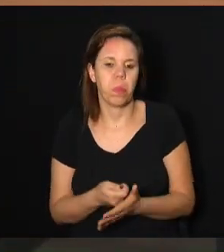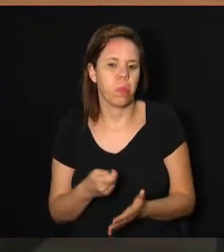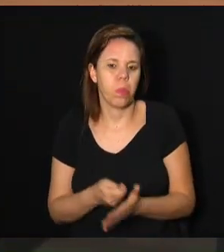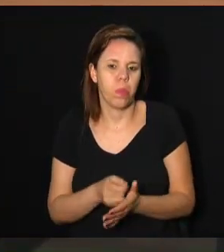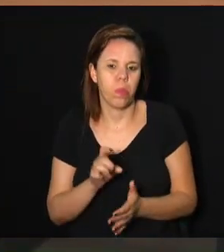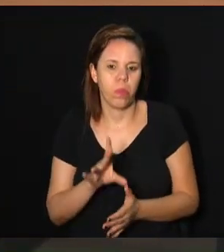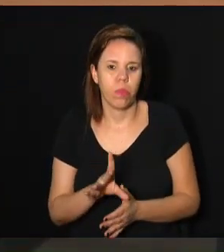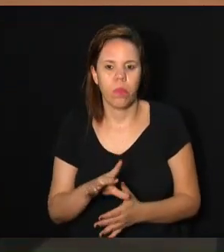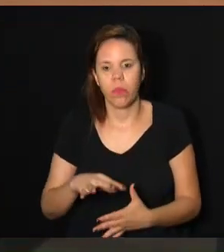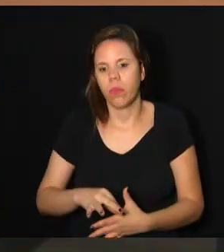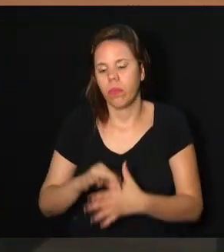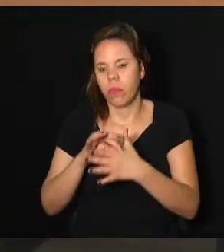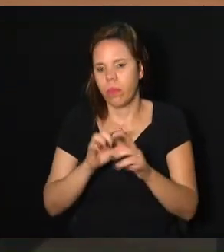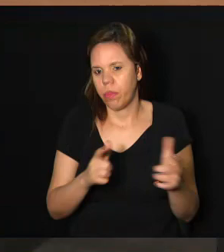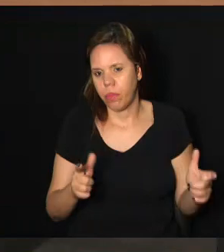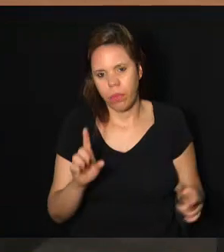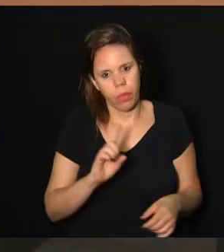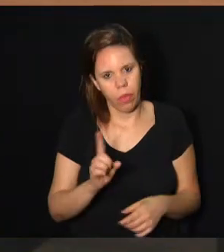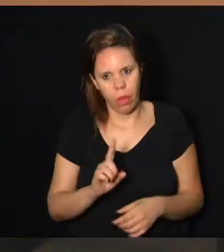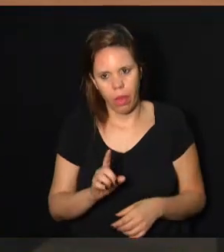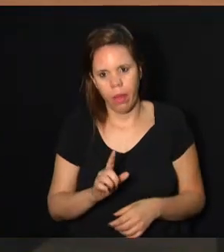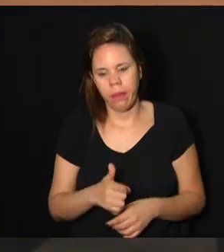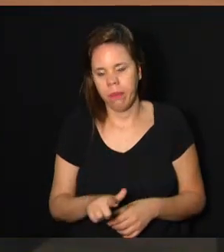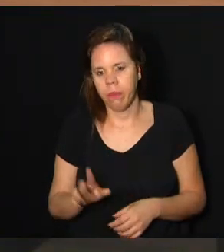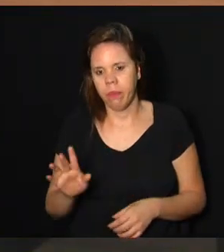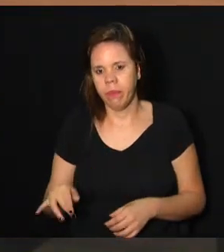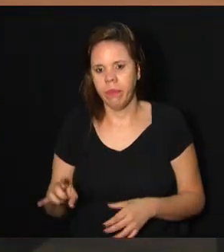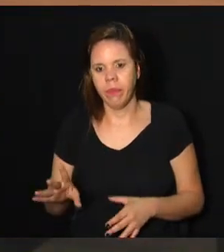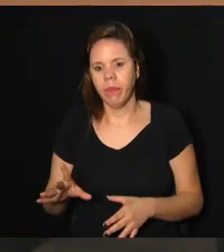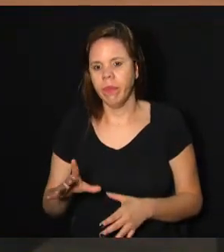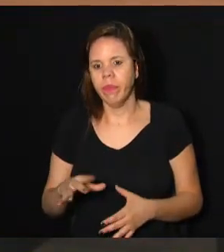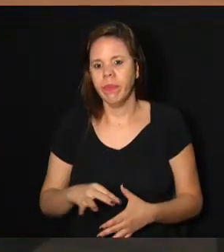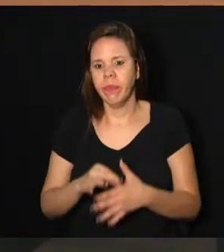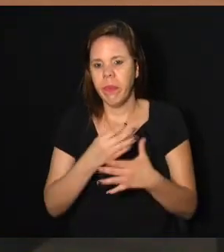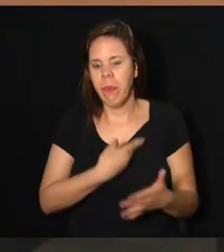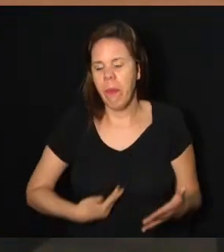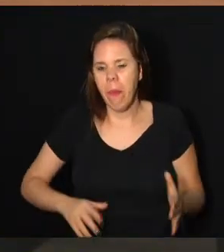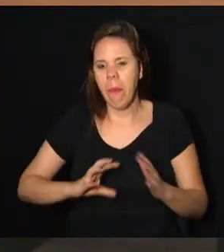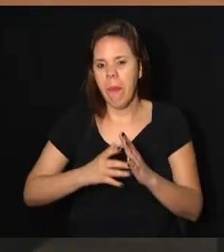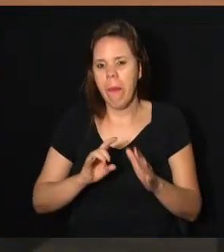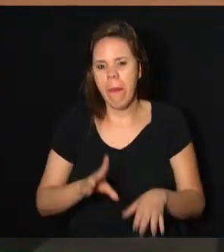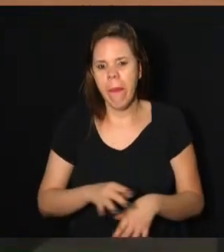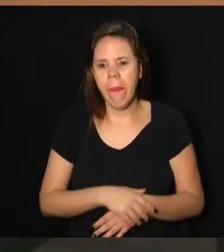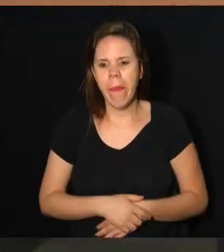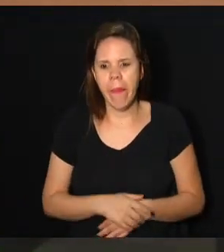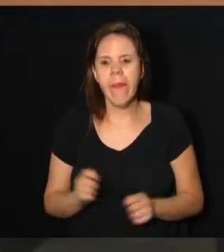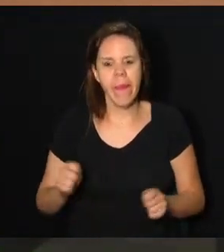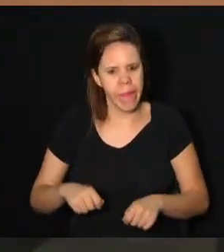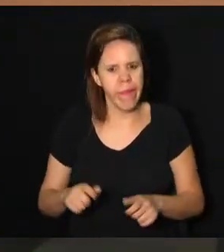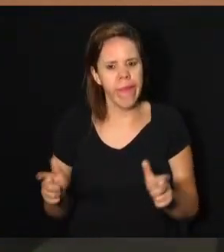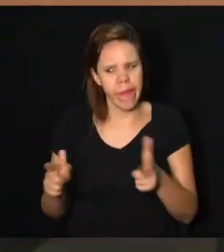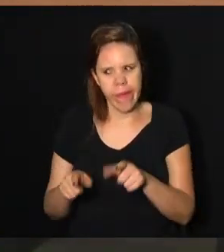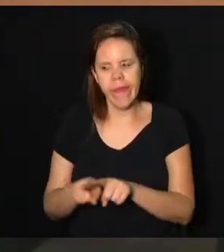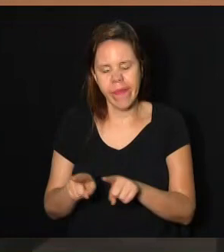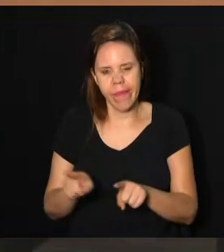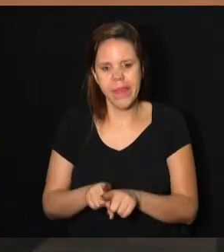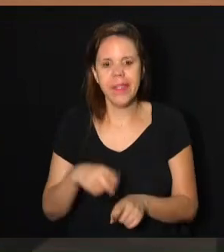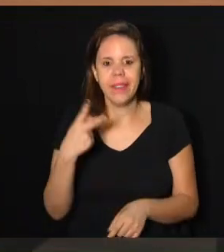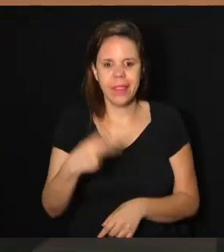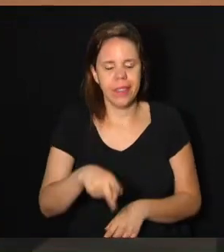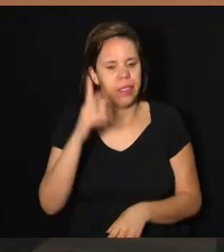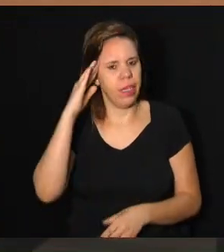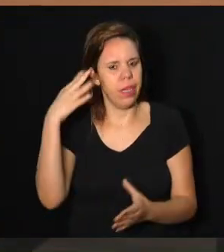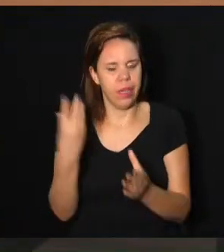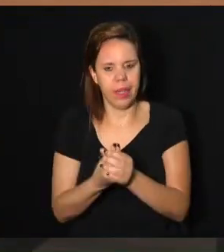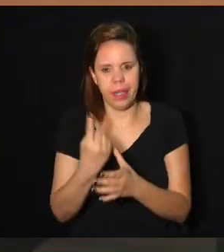o líder da maioria. Não tem. Isso é o líder do governo. Entendeu? Que pode ser da minoria. Aí você vai instituir